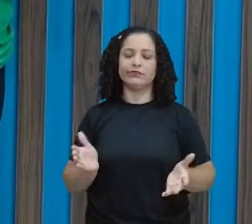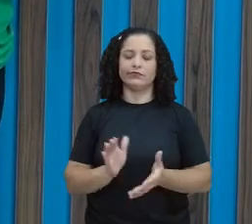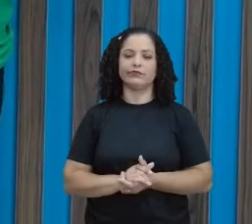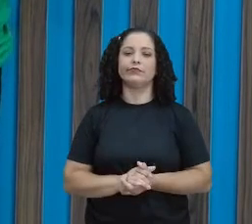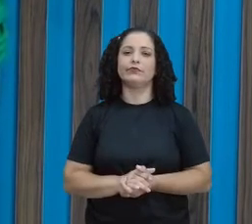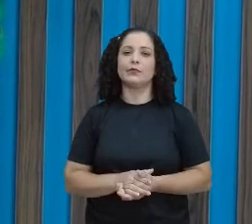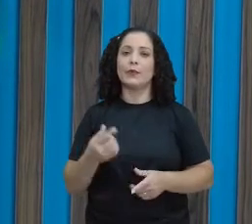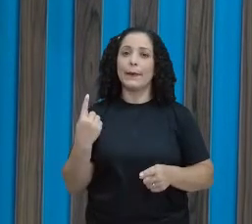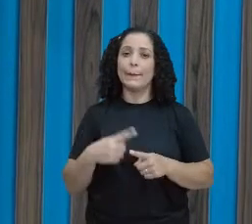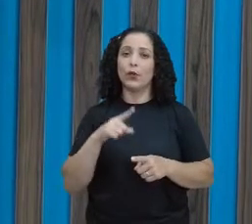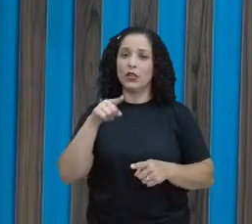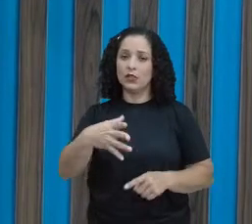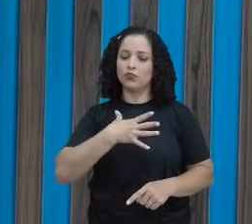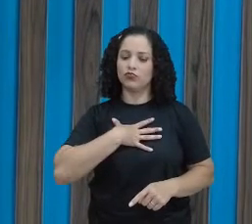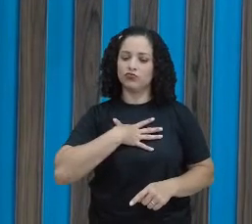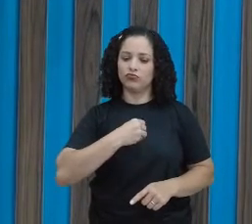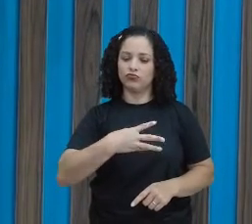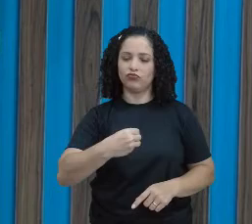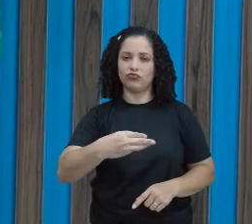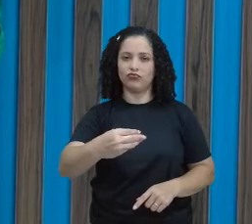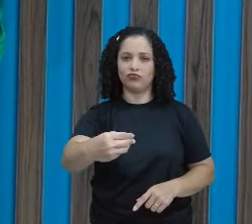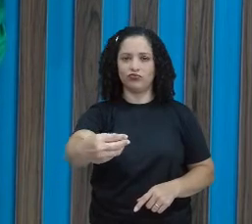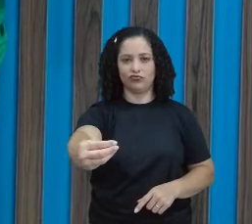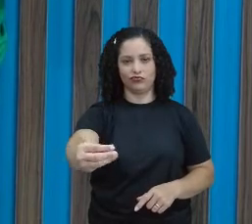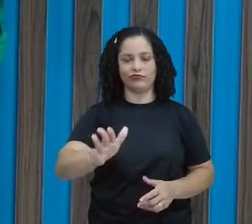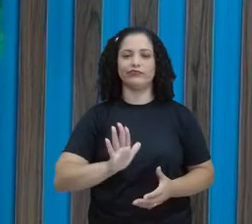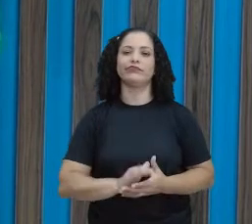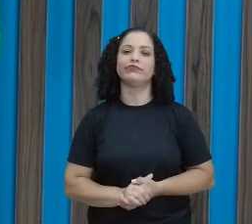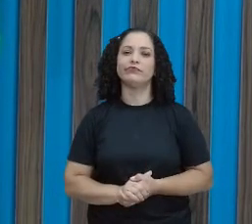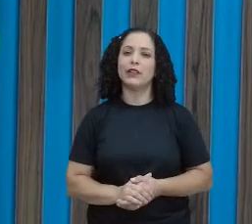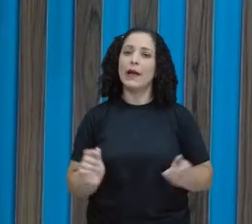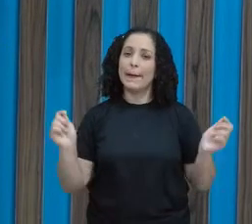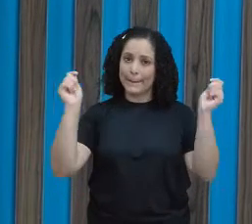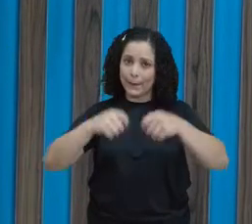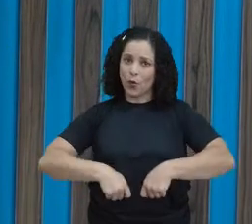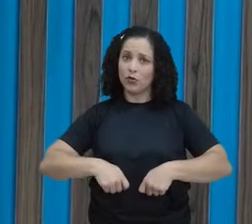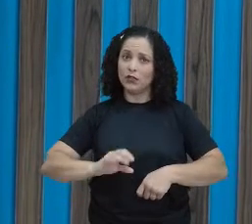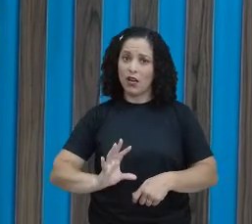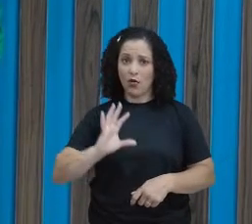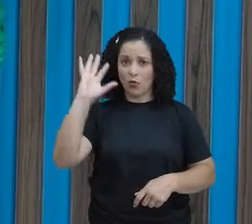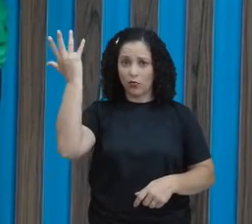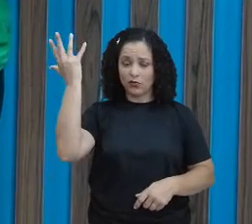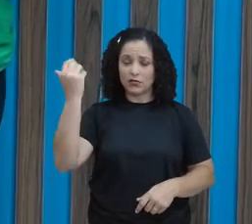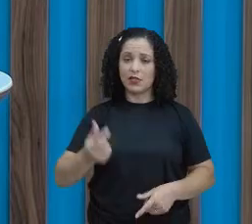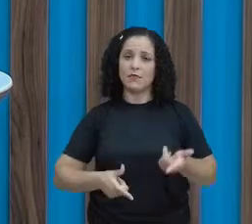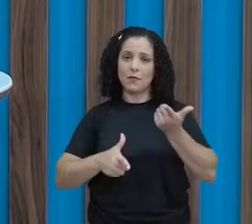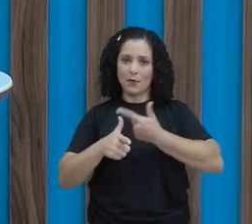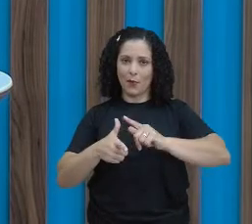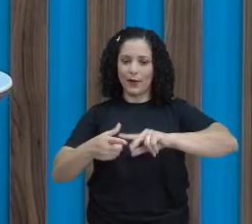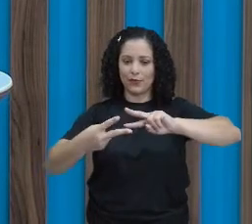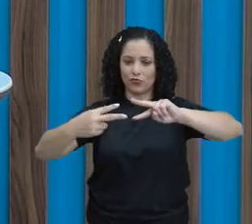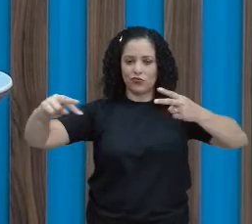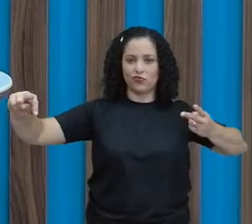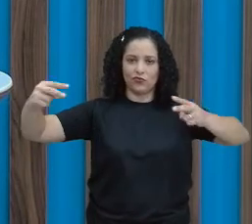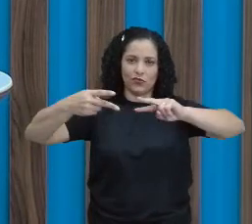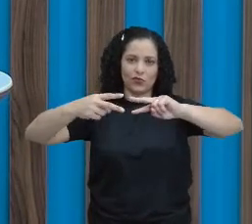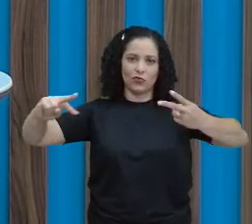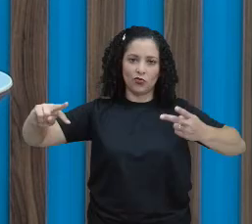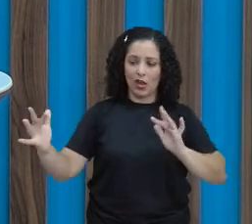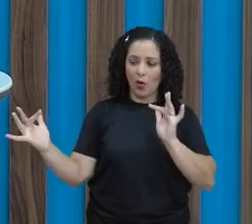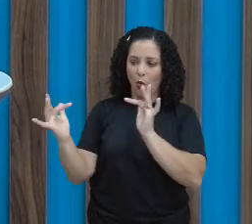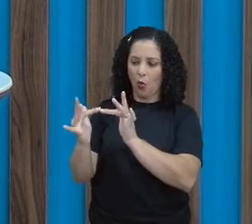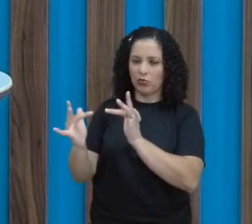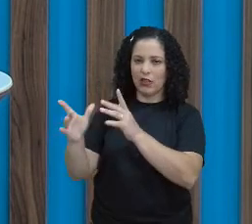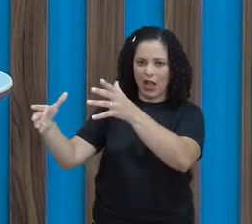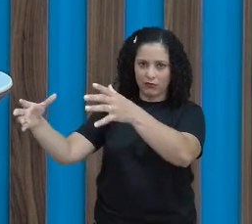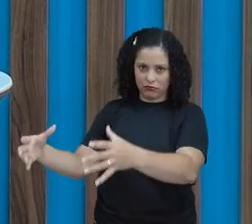gente? Porque isso vai passando de geração em geração, porque pode ocorrer mutações gênicas aí, né? Nesse contato com a